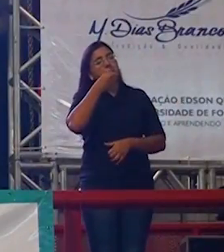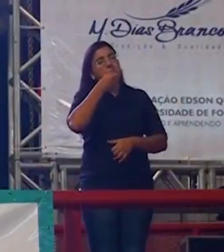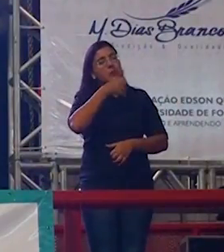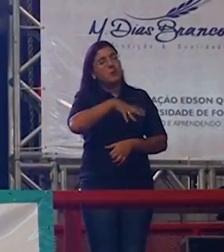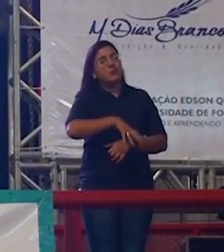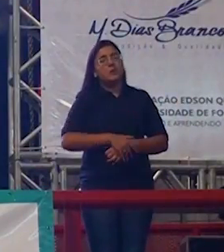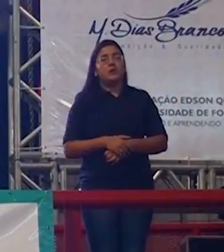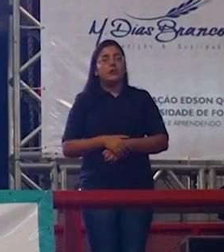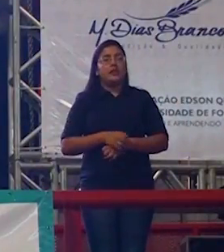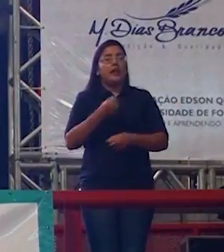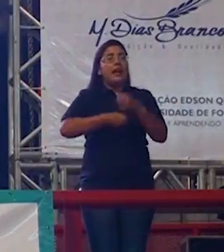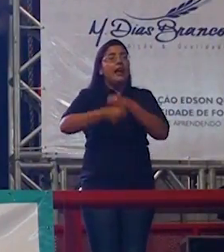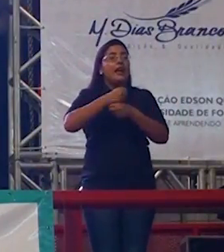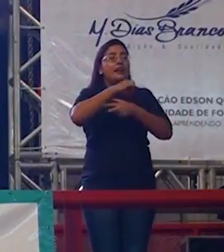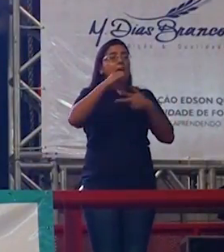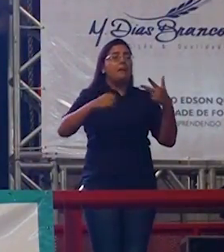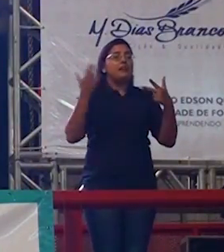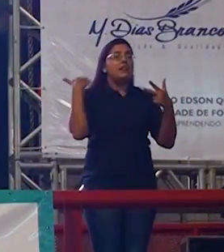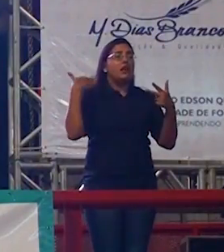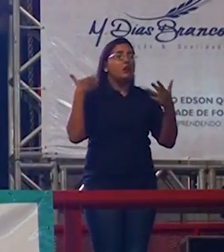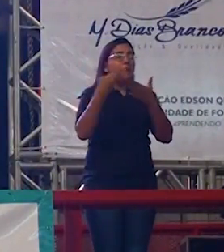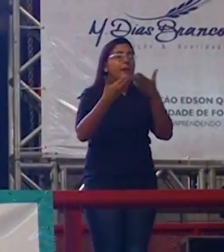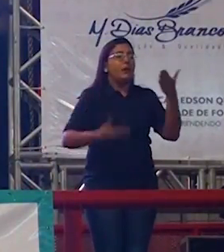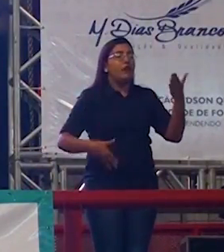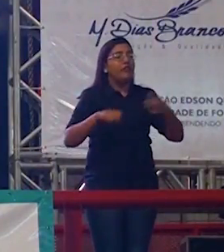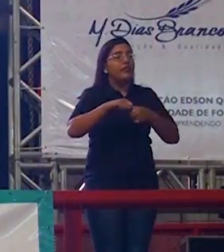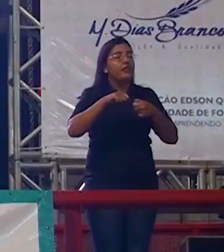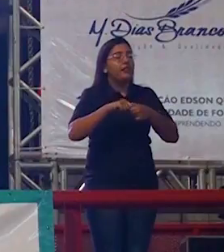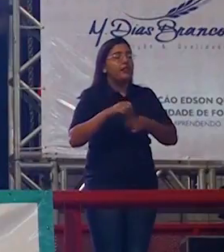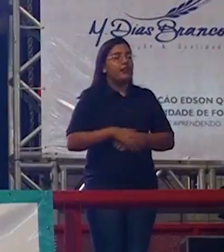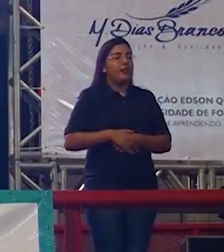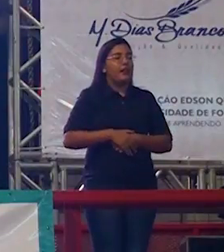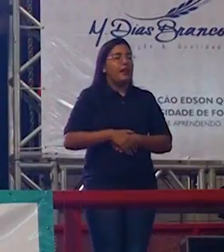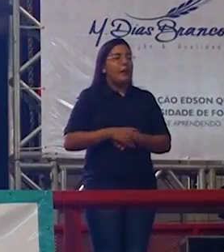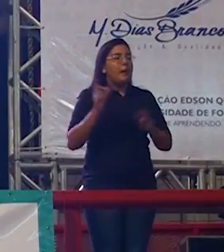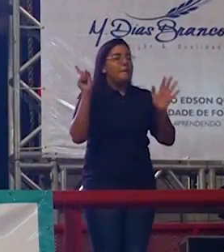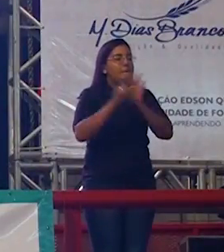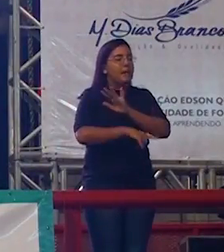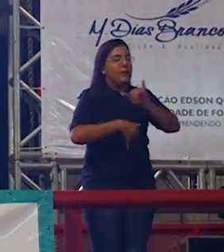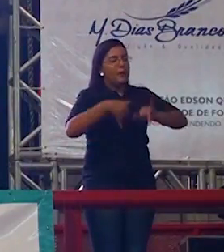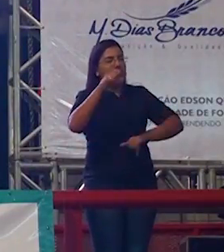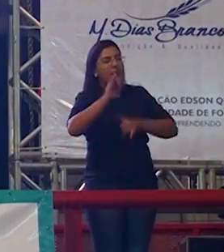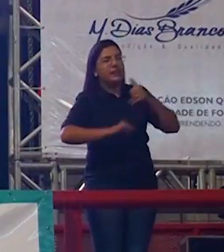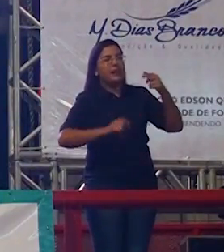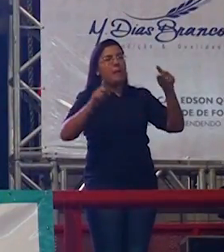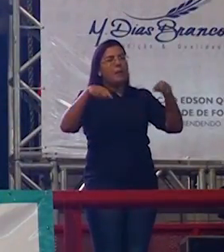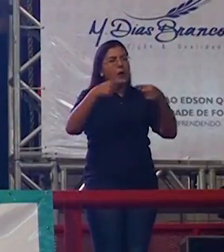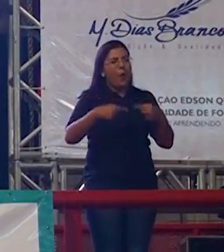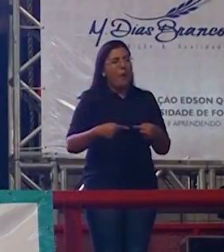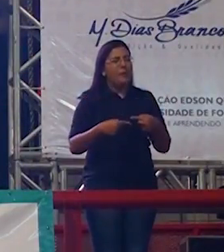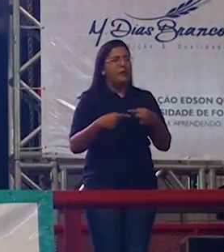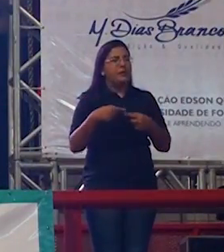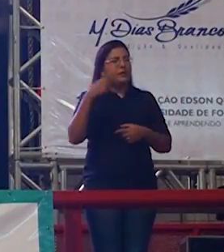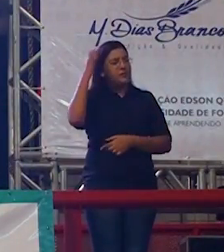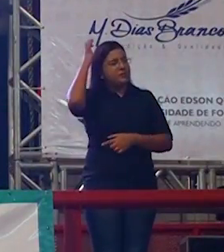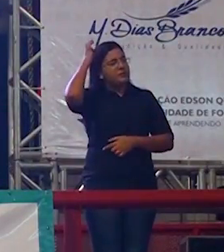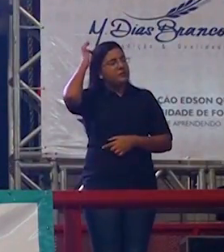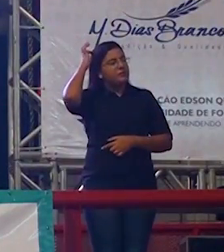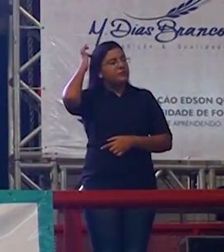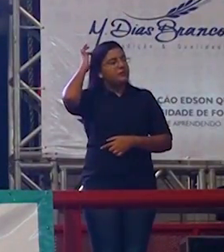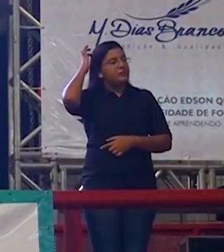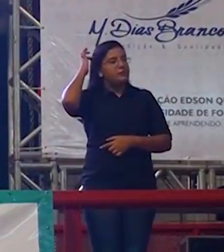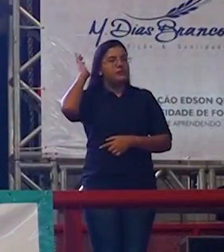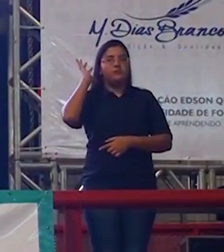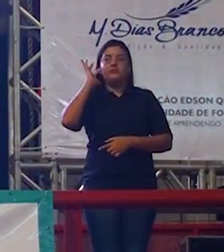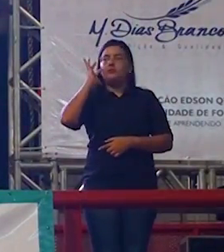Quem fez o Enem passado aí? Aquela questão de química, de associação de pilhas, quem lembra? Eu resolvi